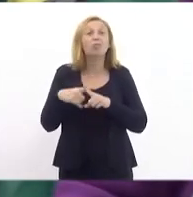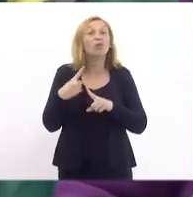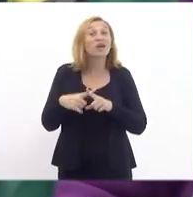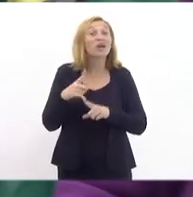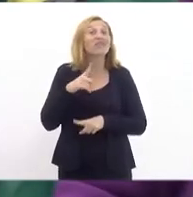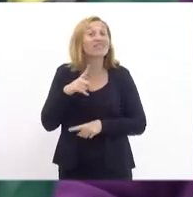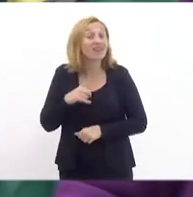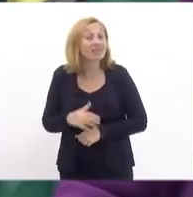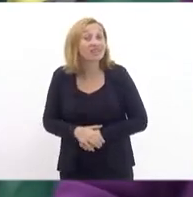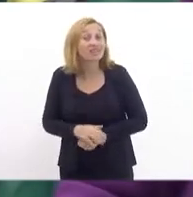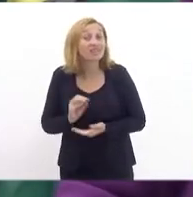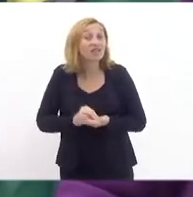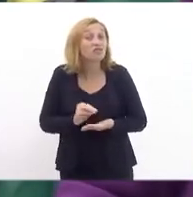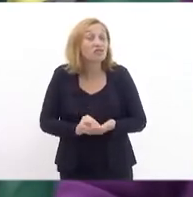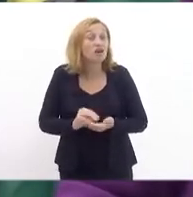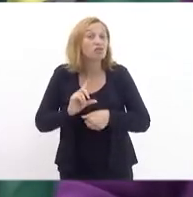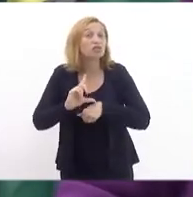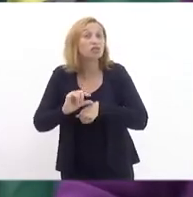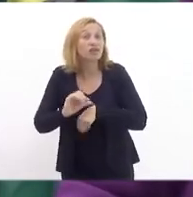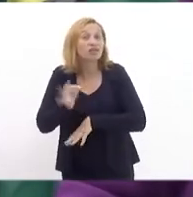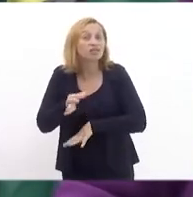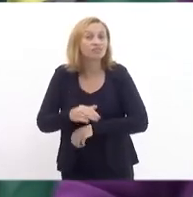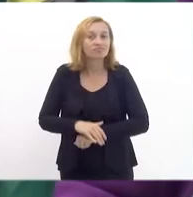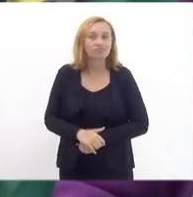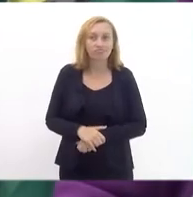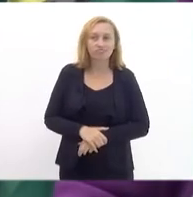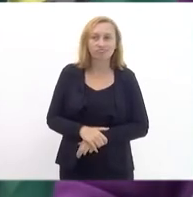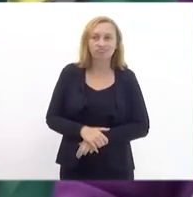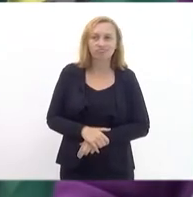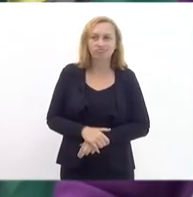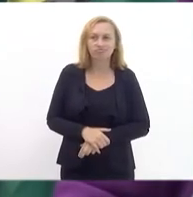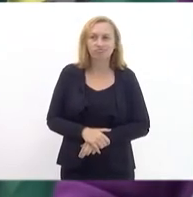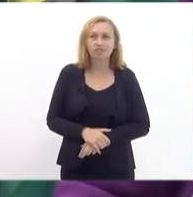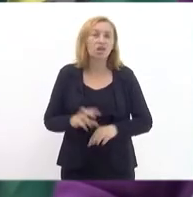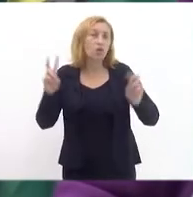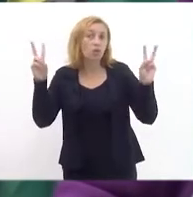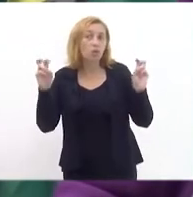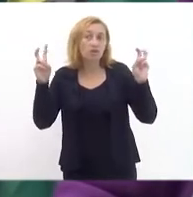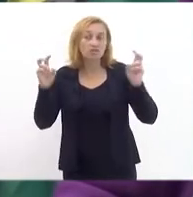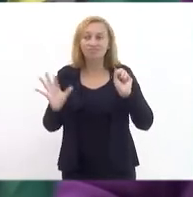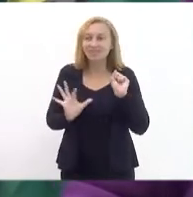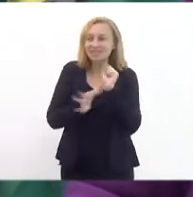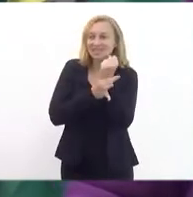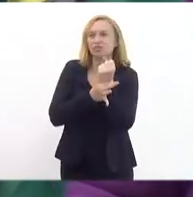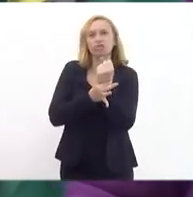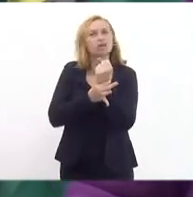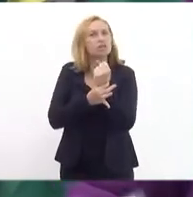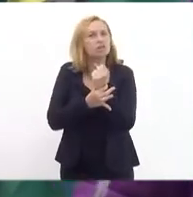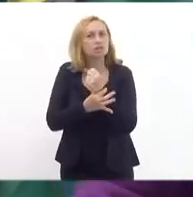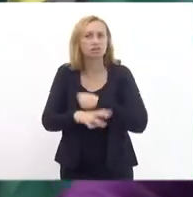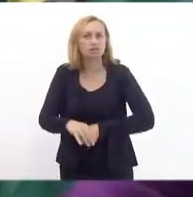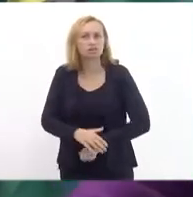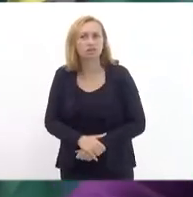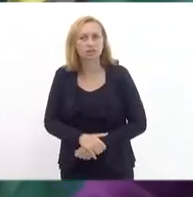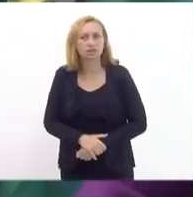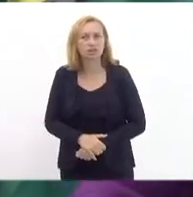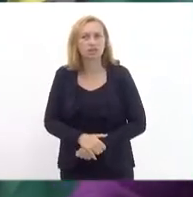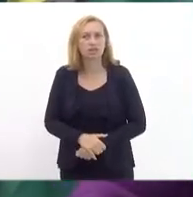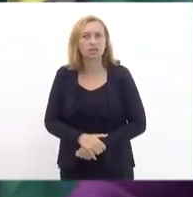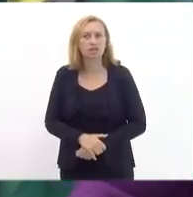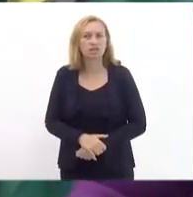essa falta de pontualidade? A questão da segurança. A questão da